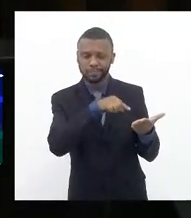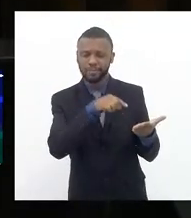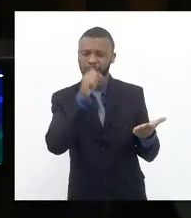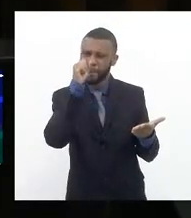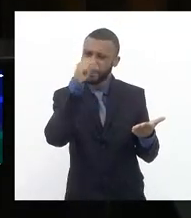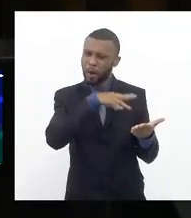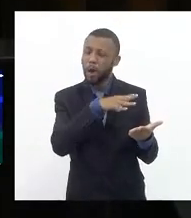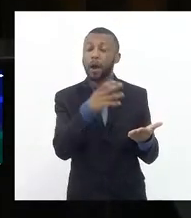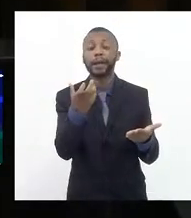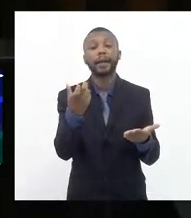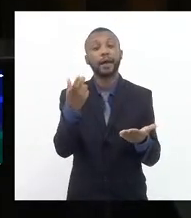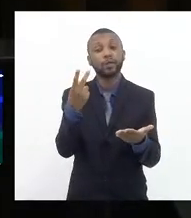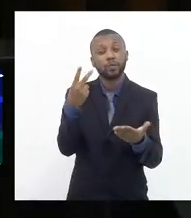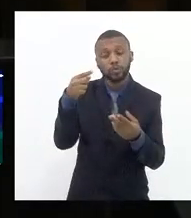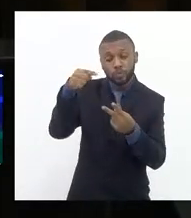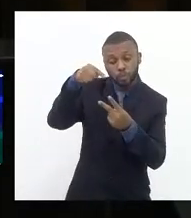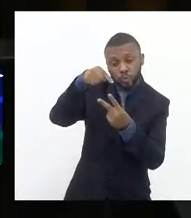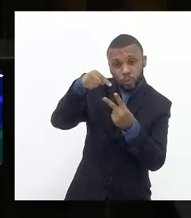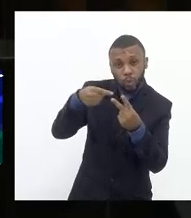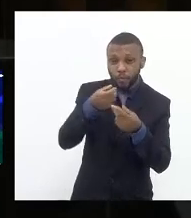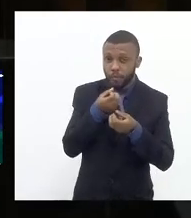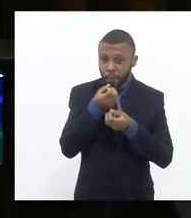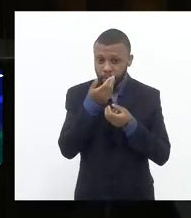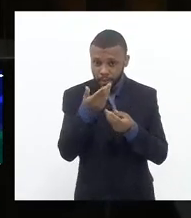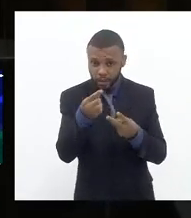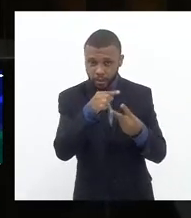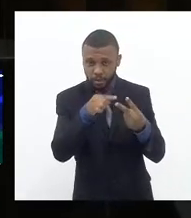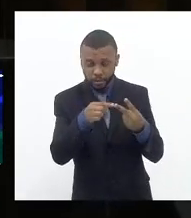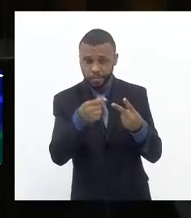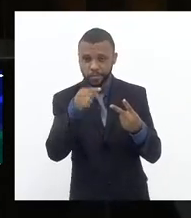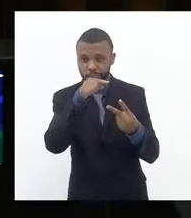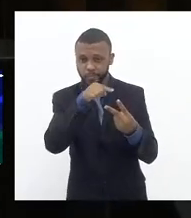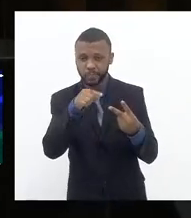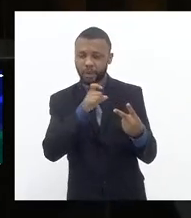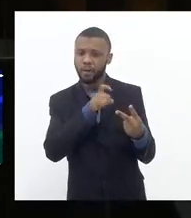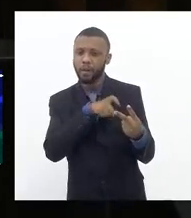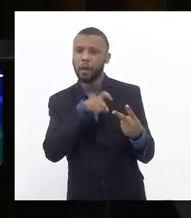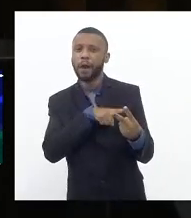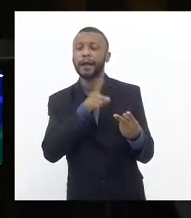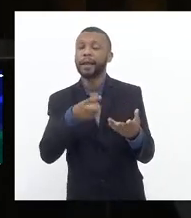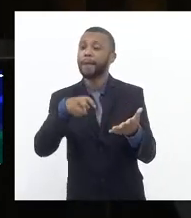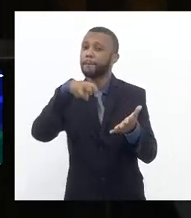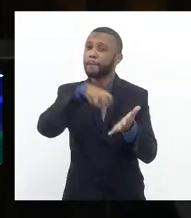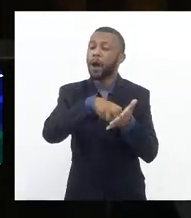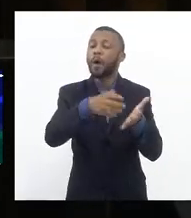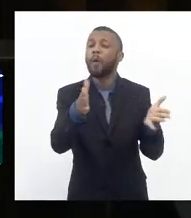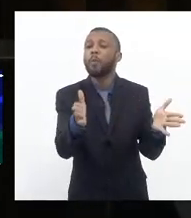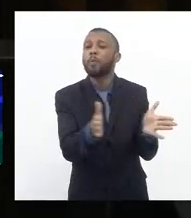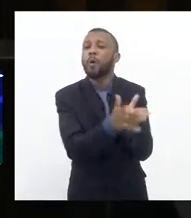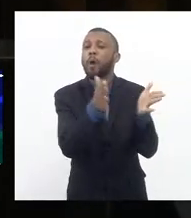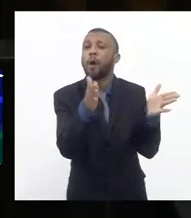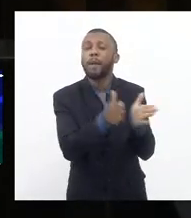verdade, 2 propostas perniciosas, deputada Marta, porque elas penalizam especialmente os mais pobres.